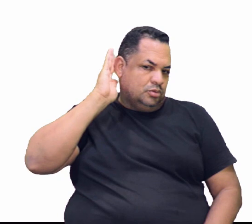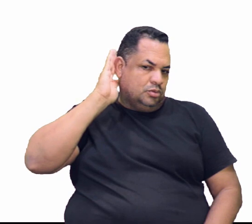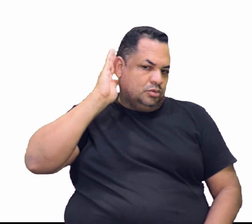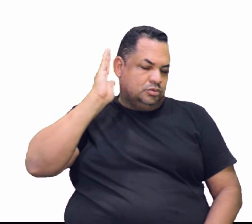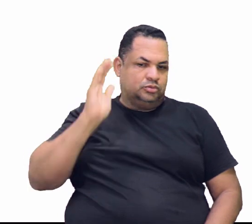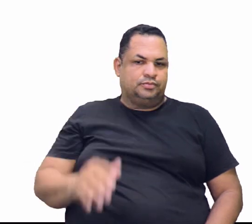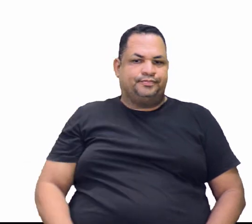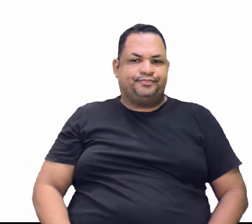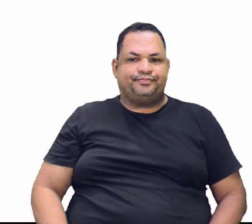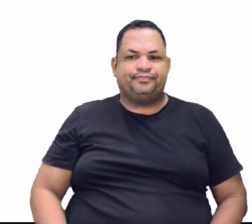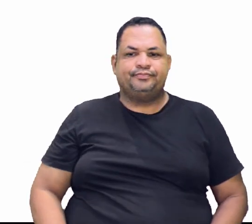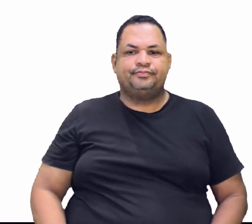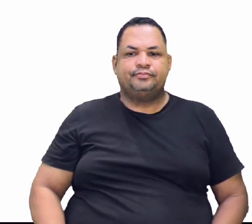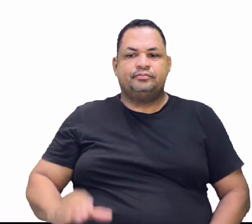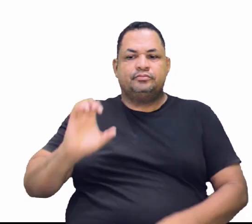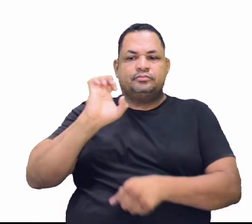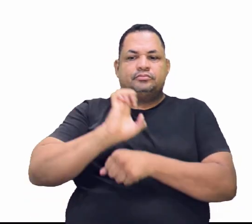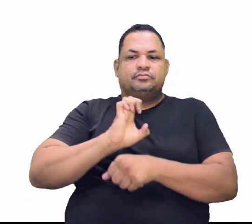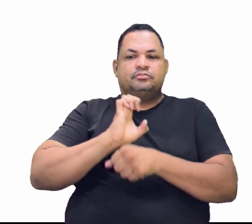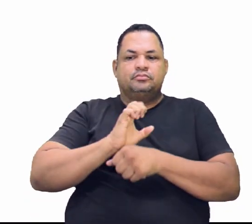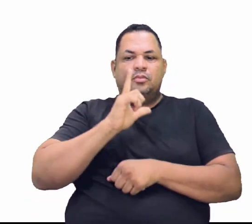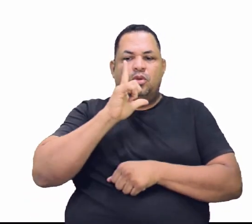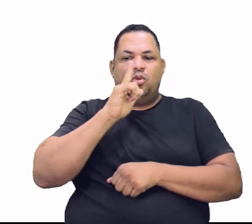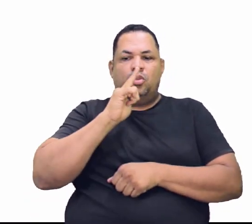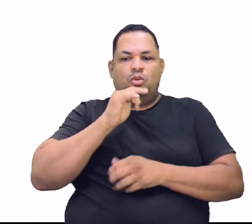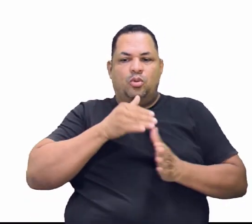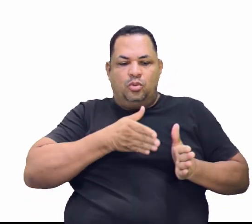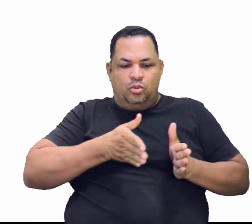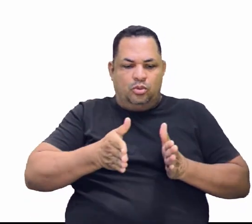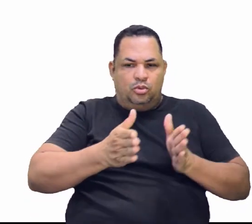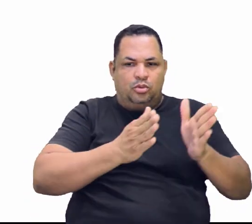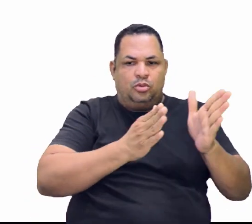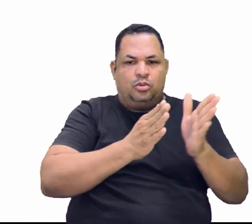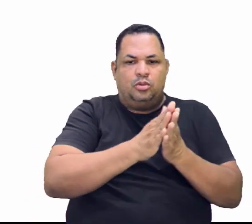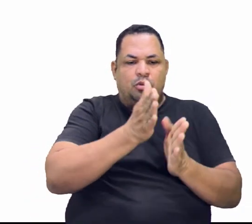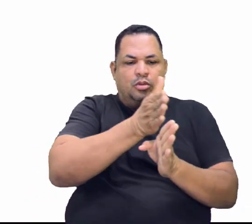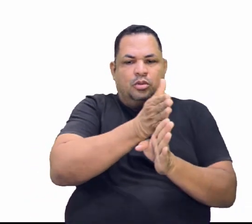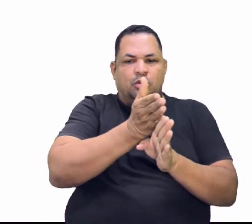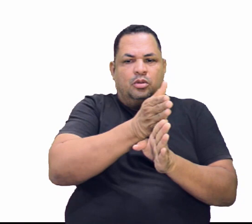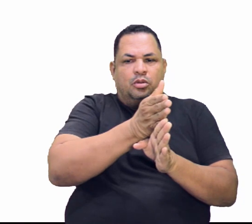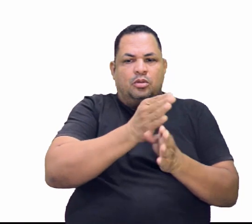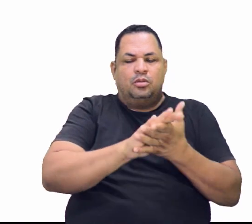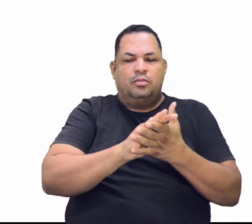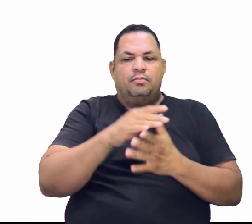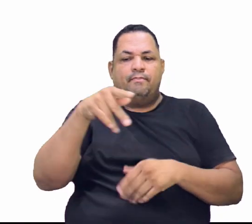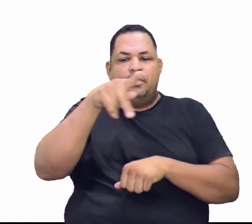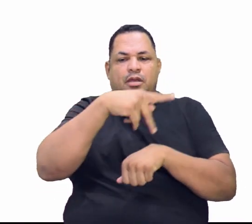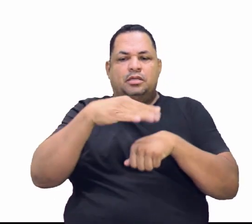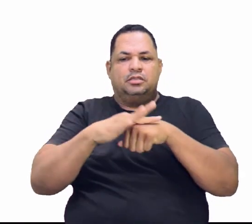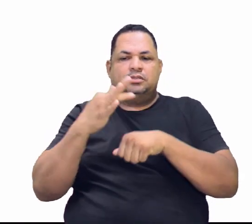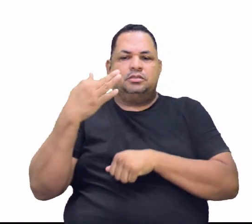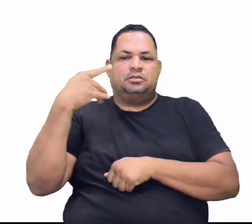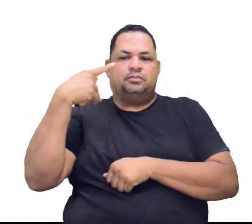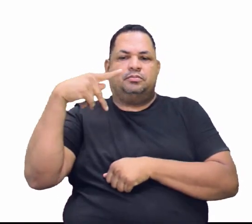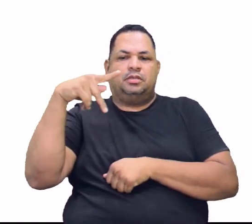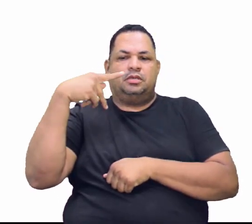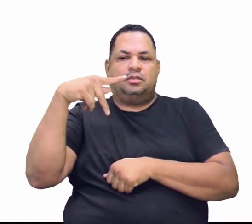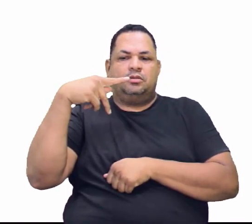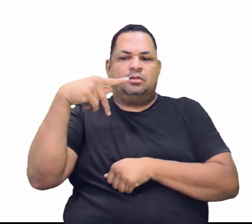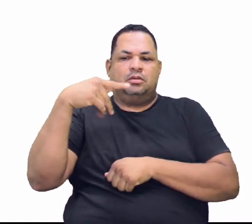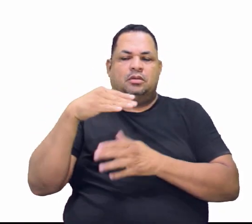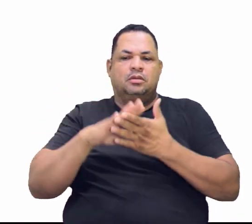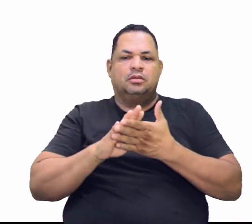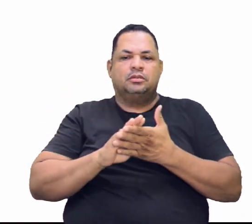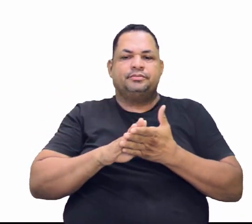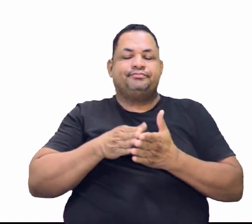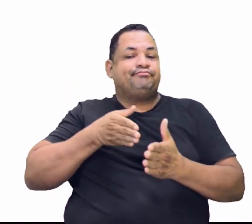aluno, fica ali no Rio Paraguai, na fronteira com o país Paraguai. Quem